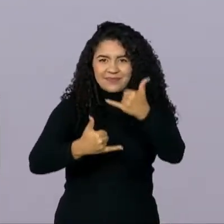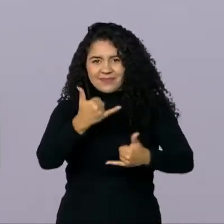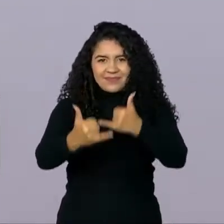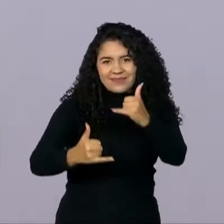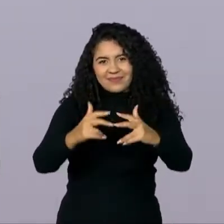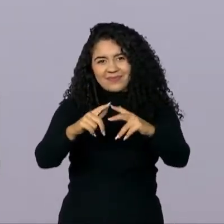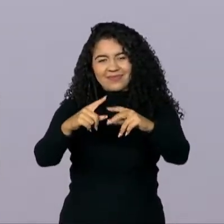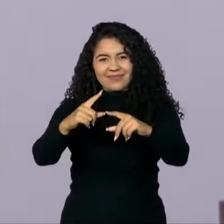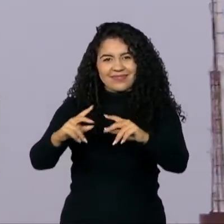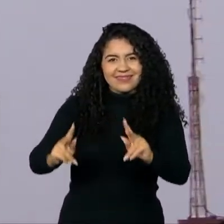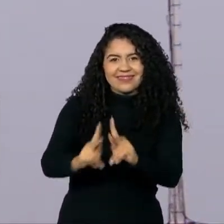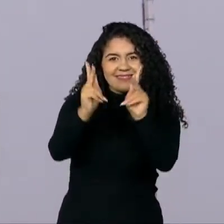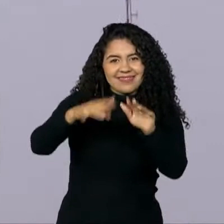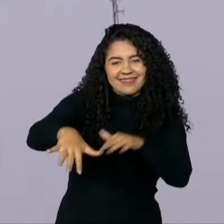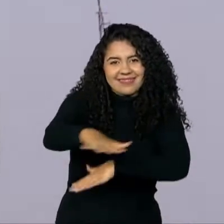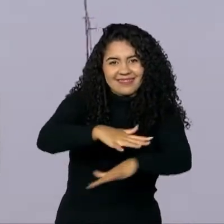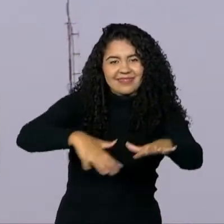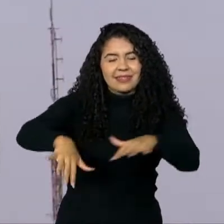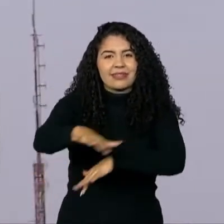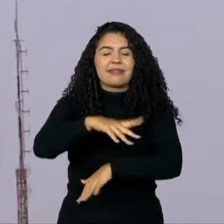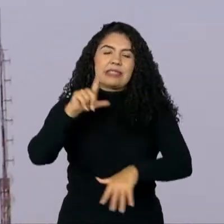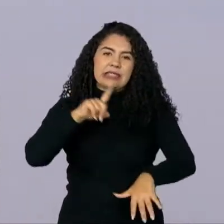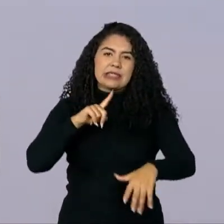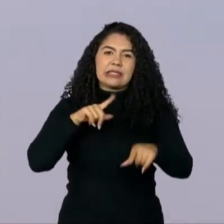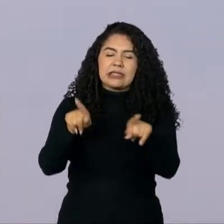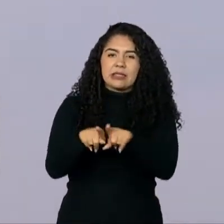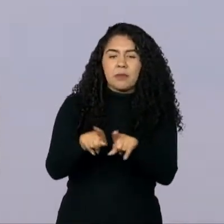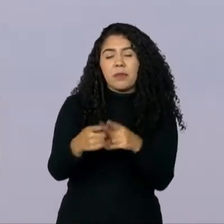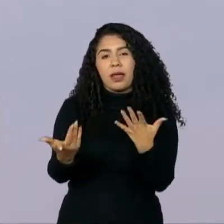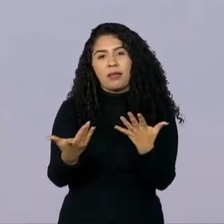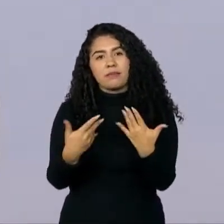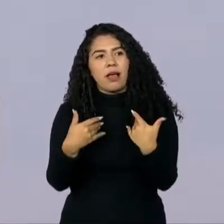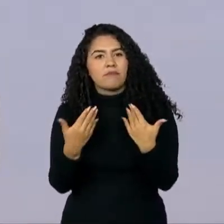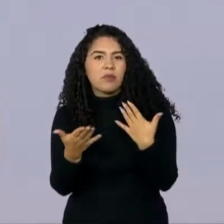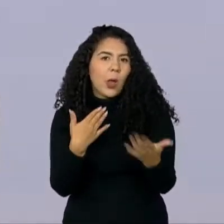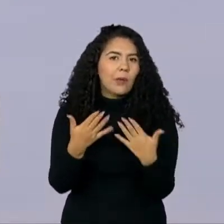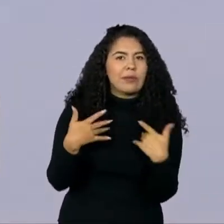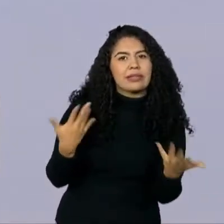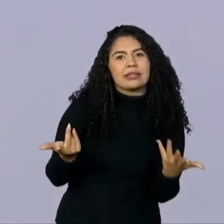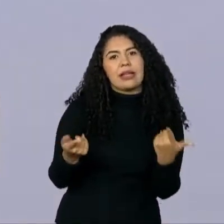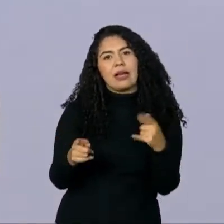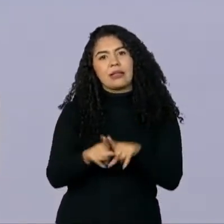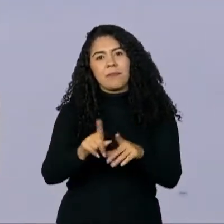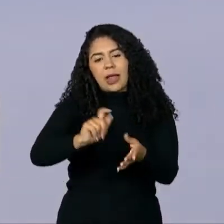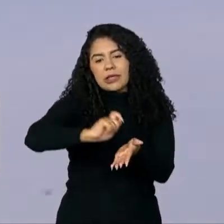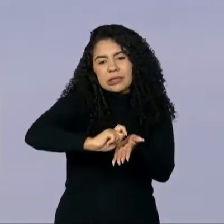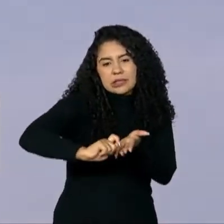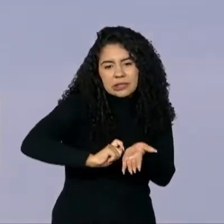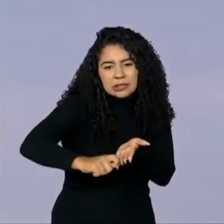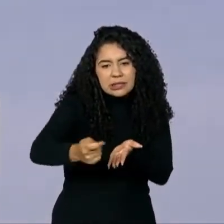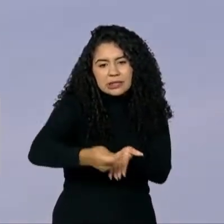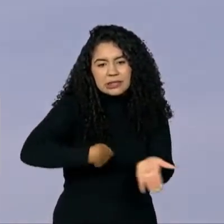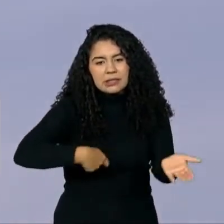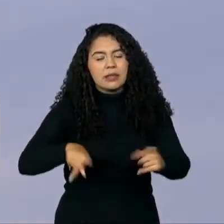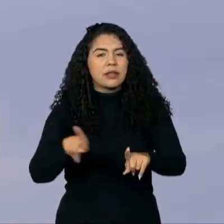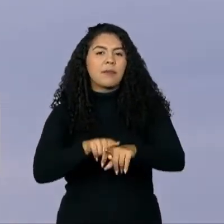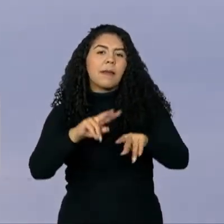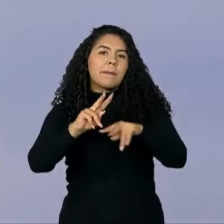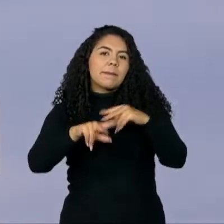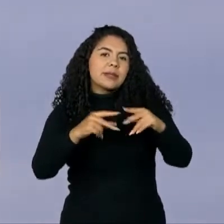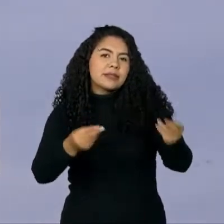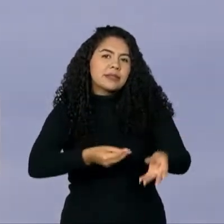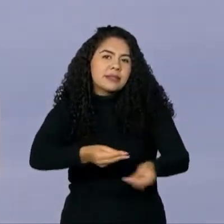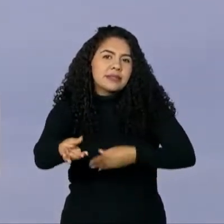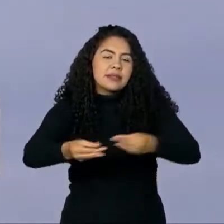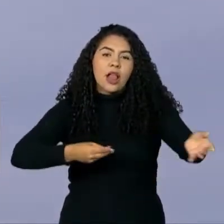temos lá um piloto da esquadrilha para conversar, para dar autógrafo, para dar algumas lembranças. Então convido a